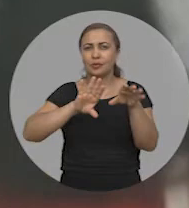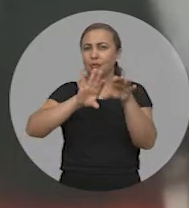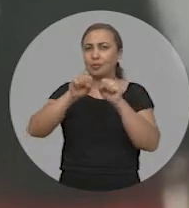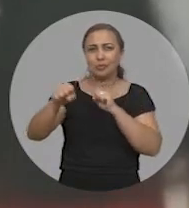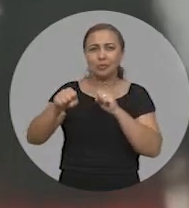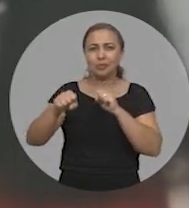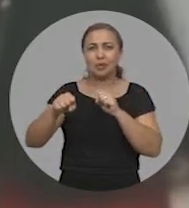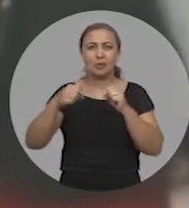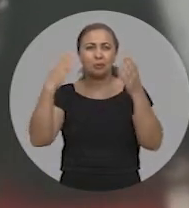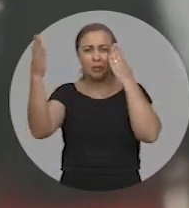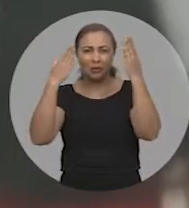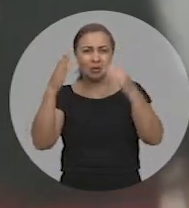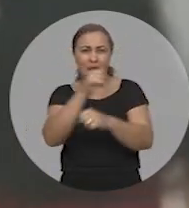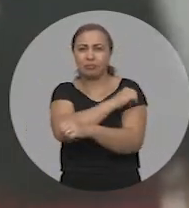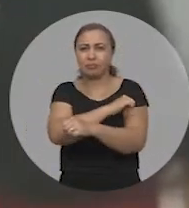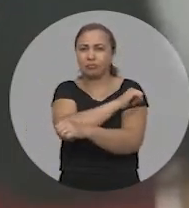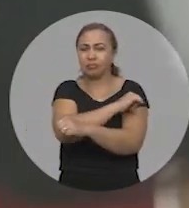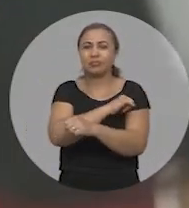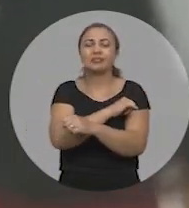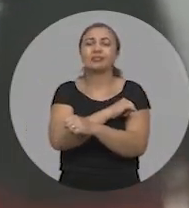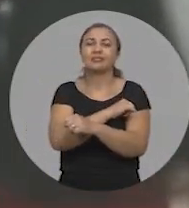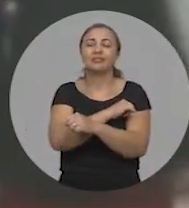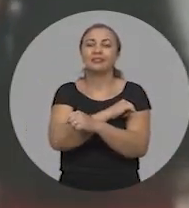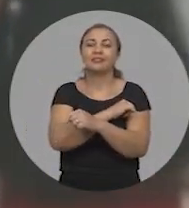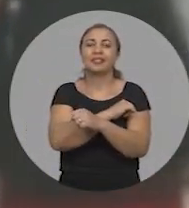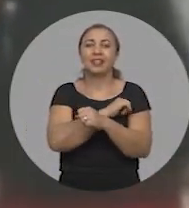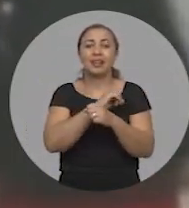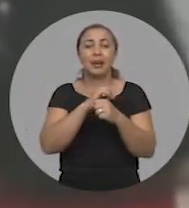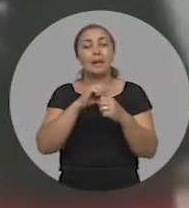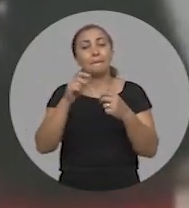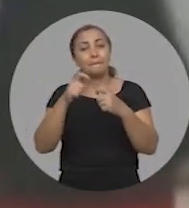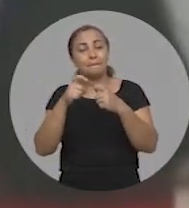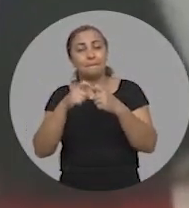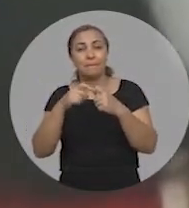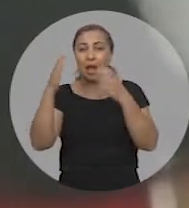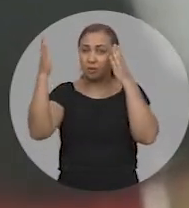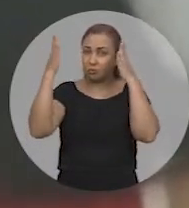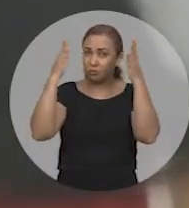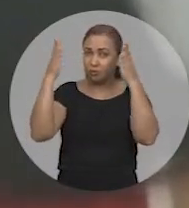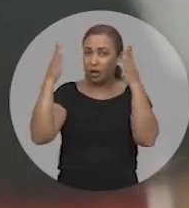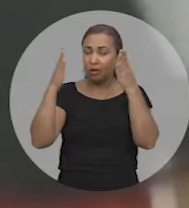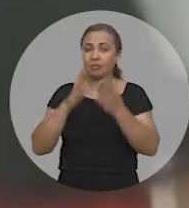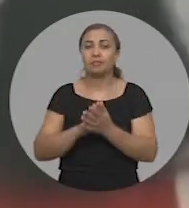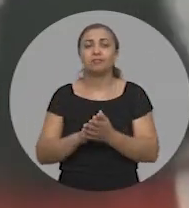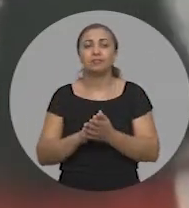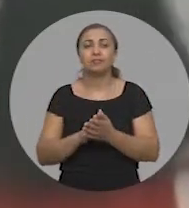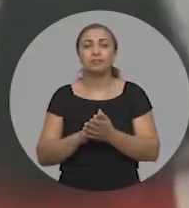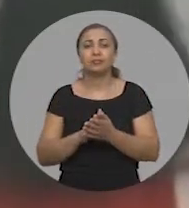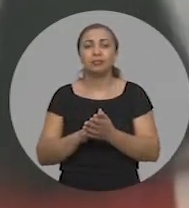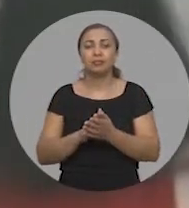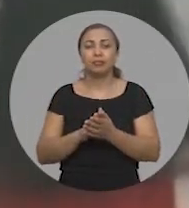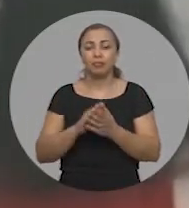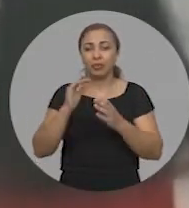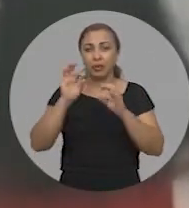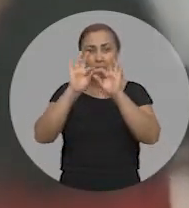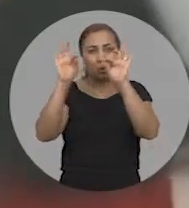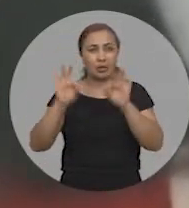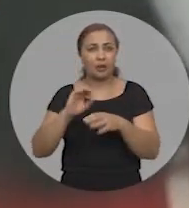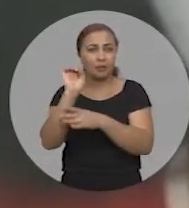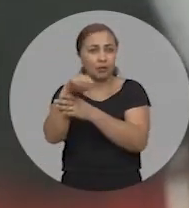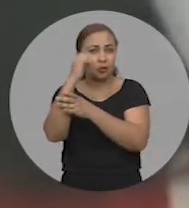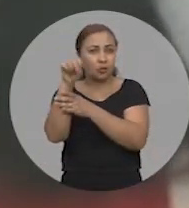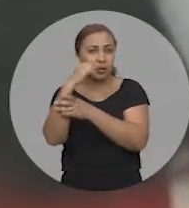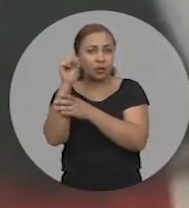terapeutas ocupacionais psicólogos enfermeiros psiquiatra e o